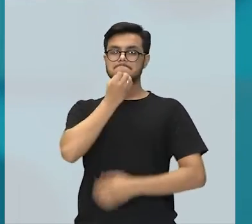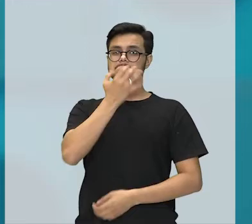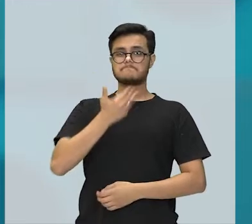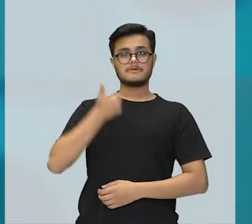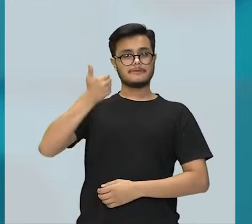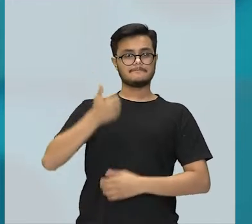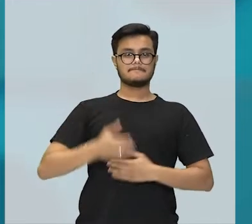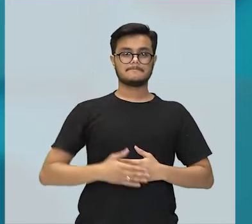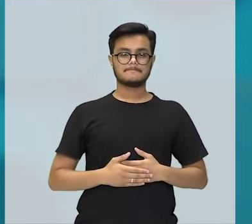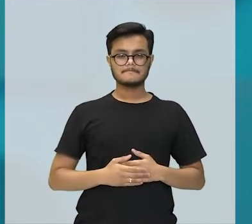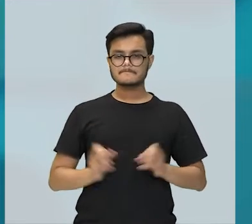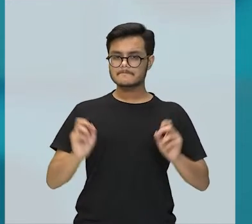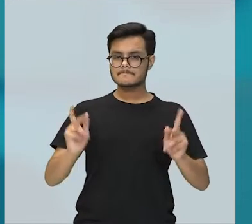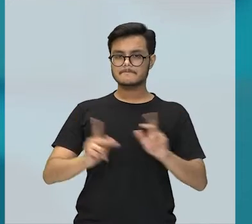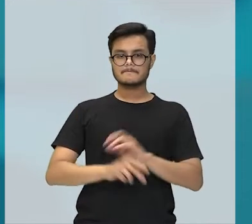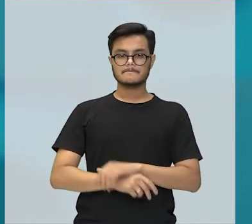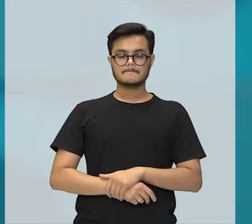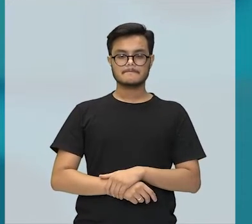fique bem, certo?